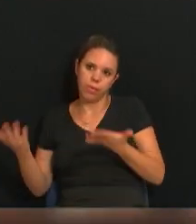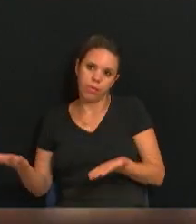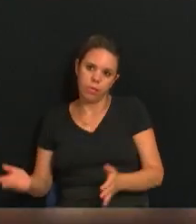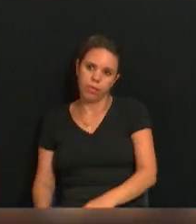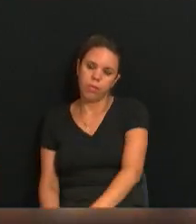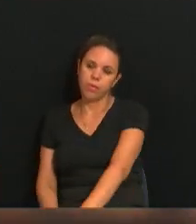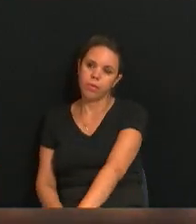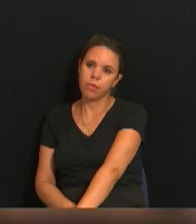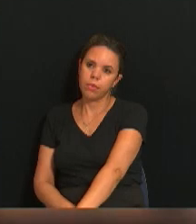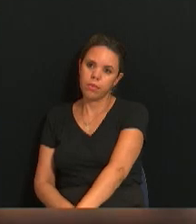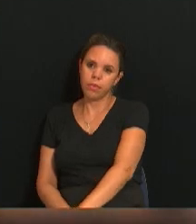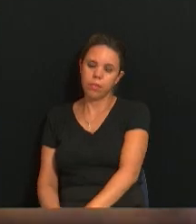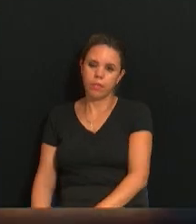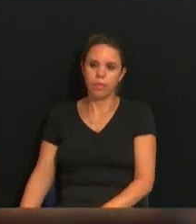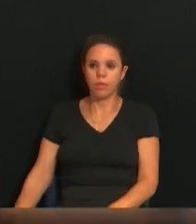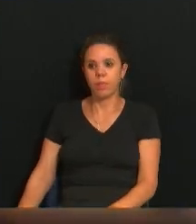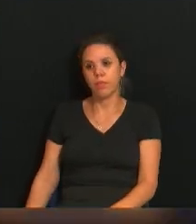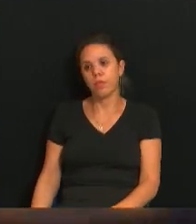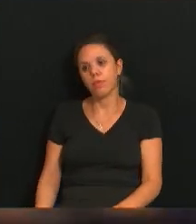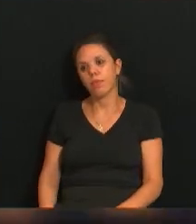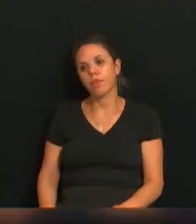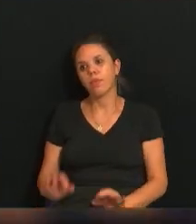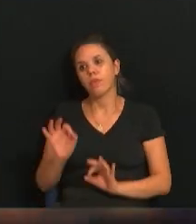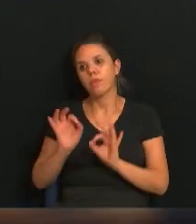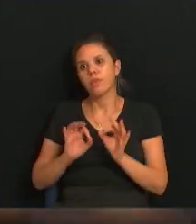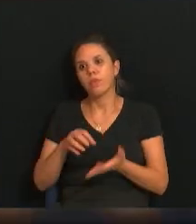doações. Então, as entidades são as